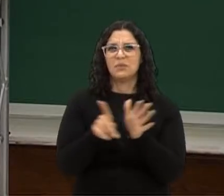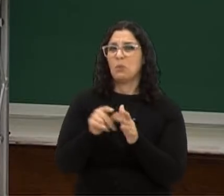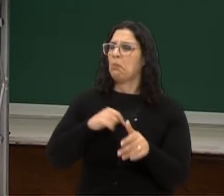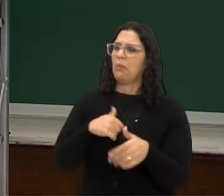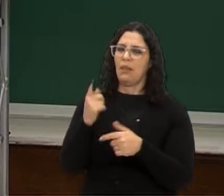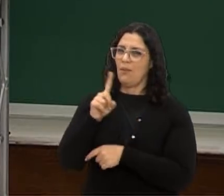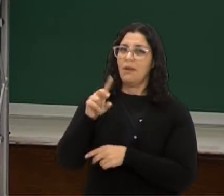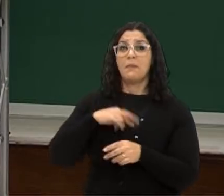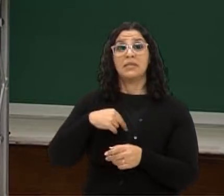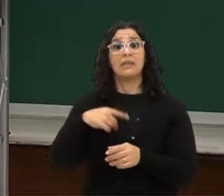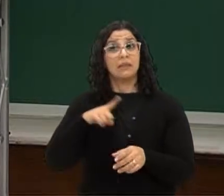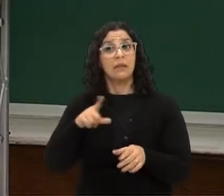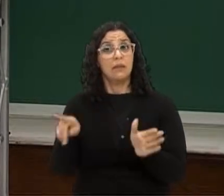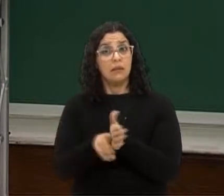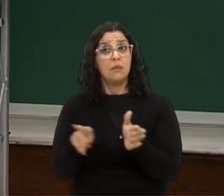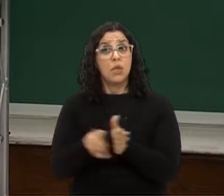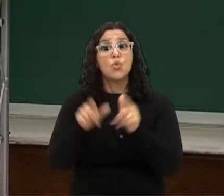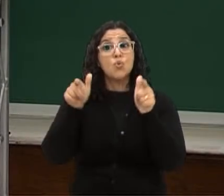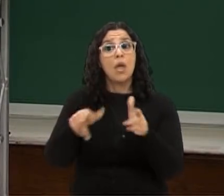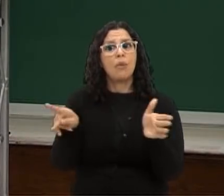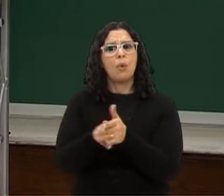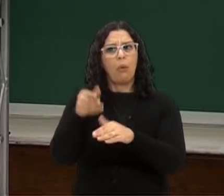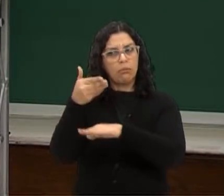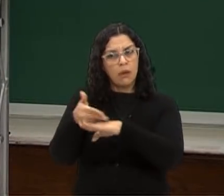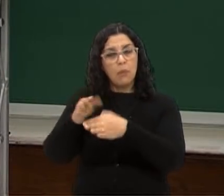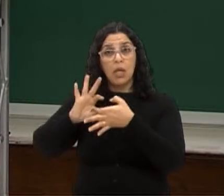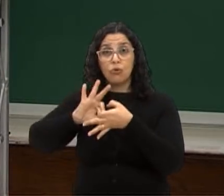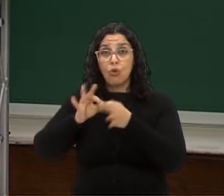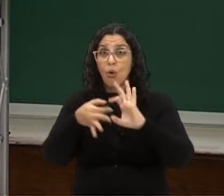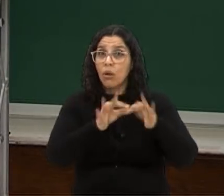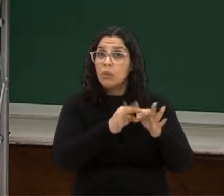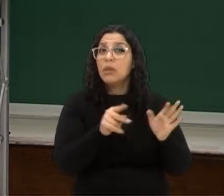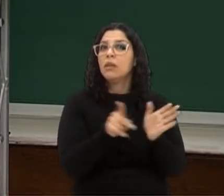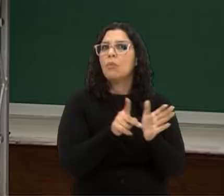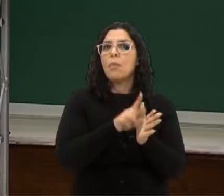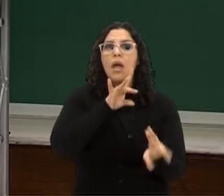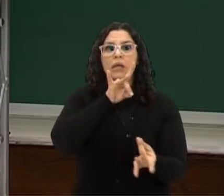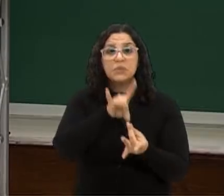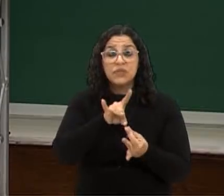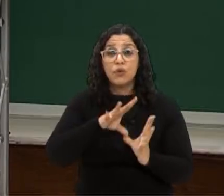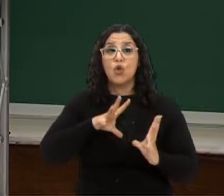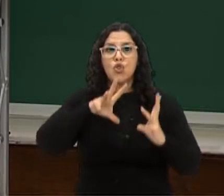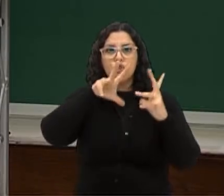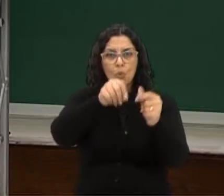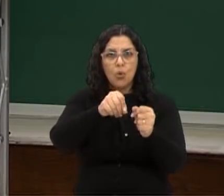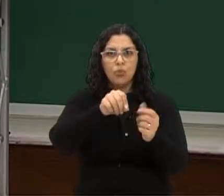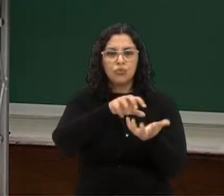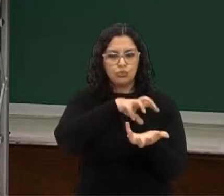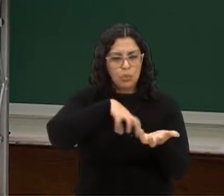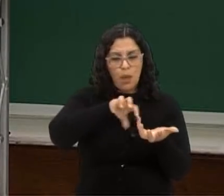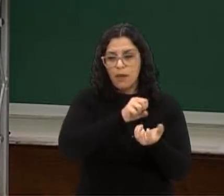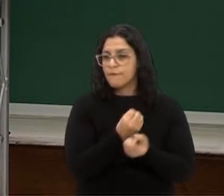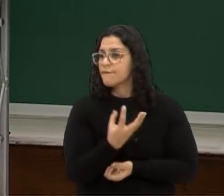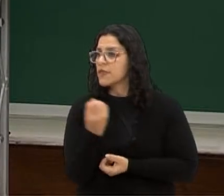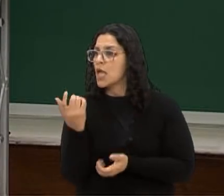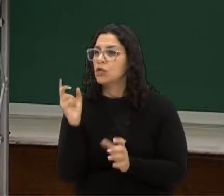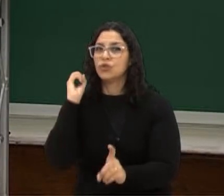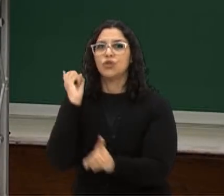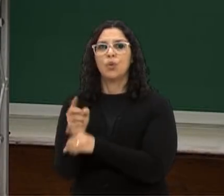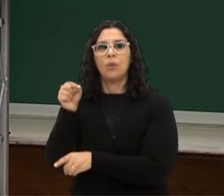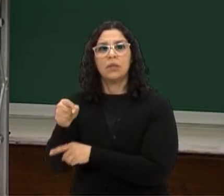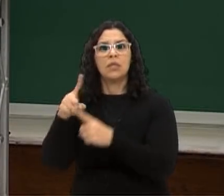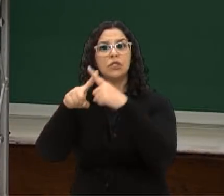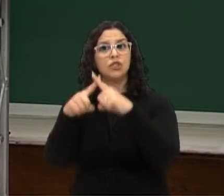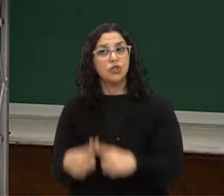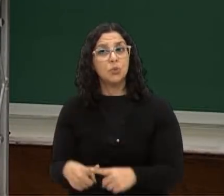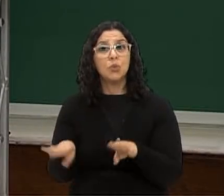televisão, mas ela tem esse treinamento, vem atletas do mundo inteiro para participar, para ganhar